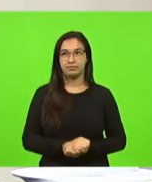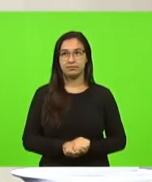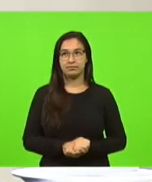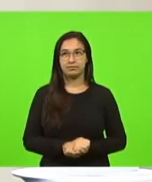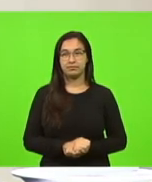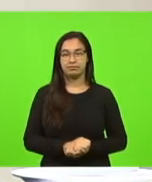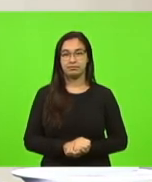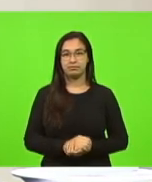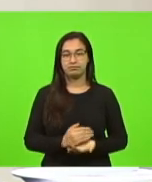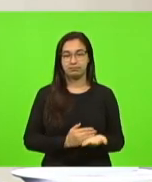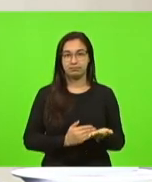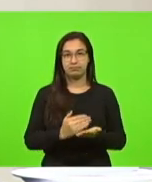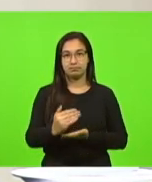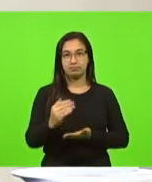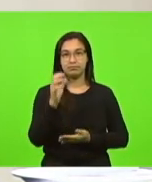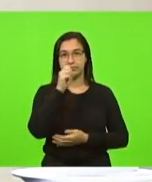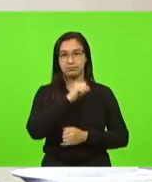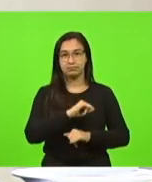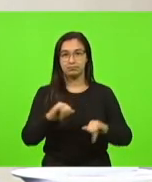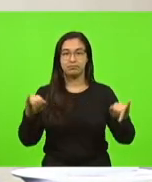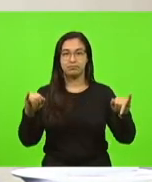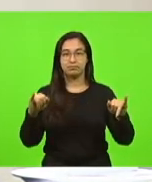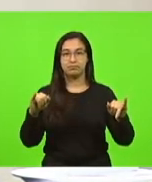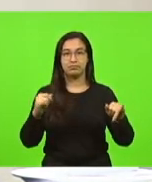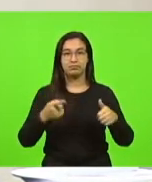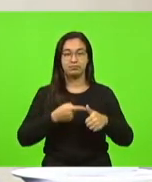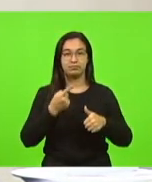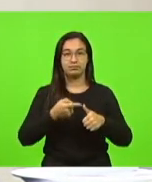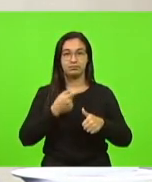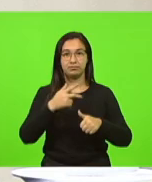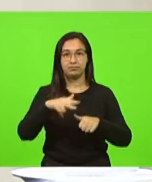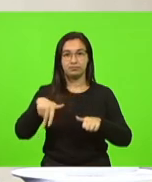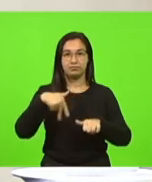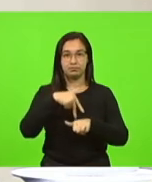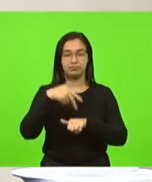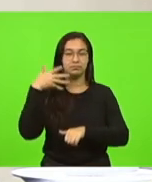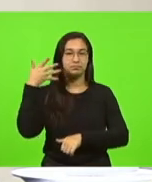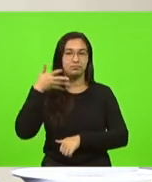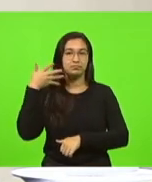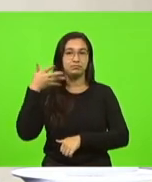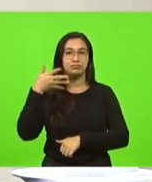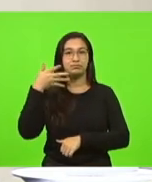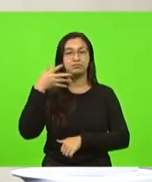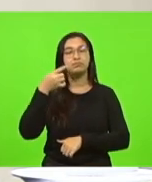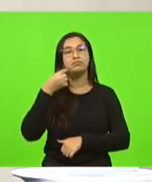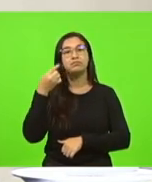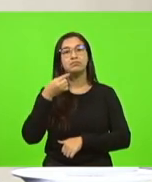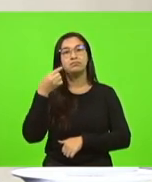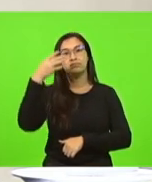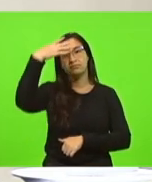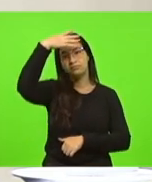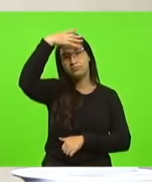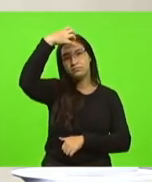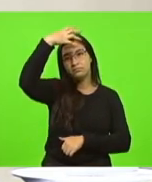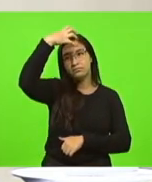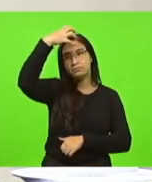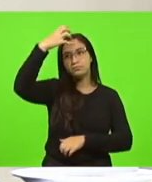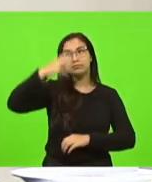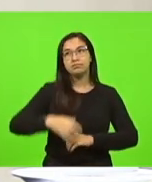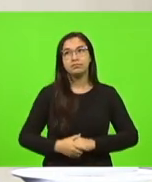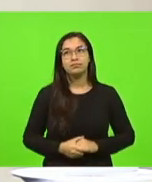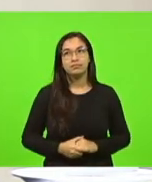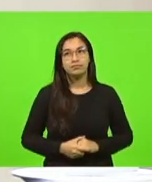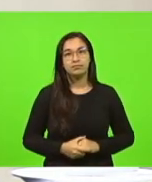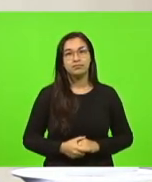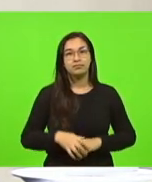Entraremos em breves comunicações. O primeiro deputado inscrito no dia de hoje, deputado Ismael dos Santos. Vossa Excelência terá 10